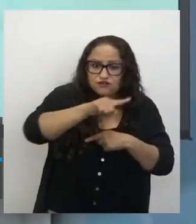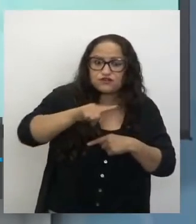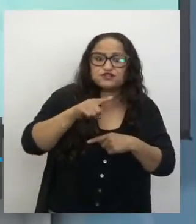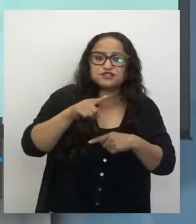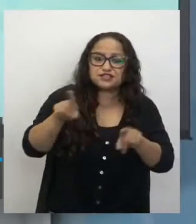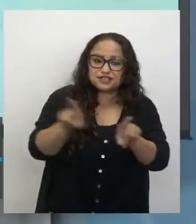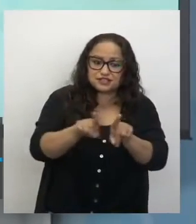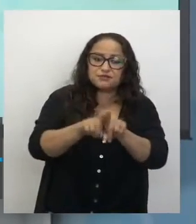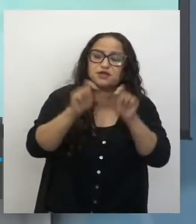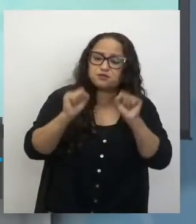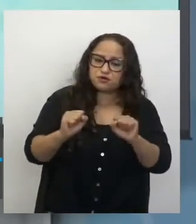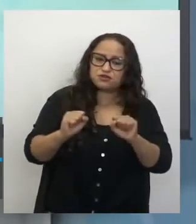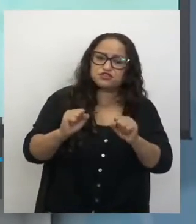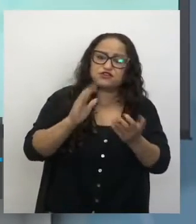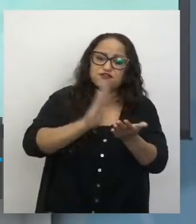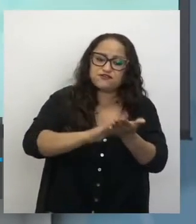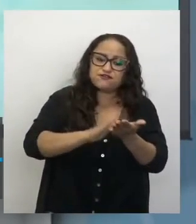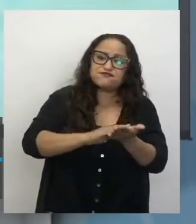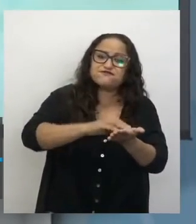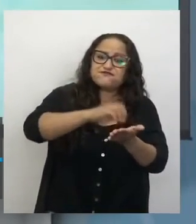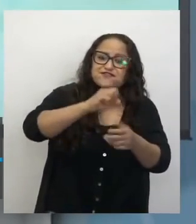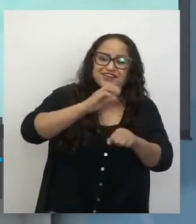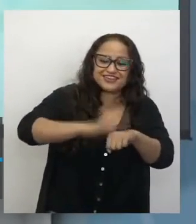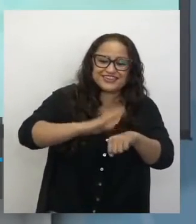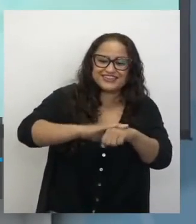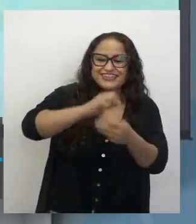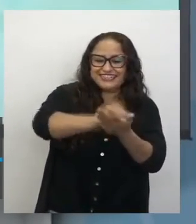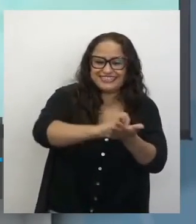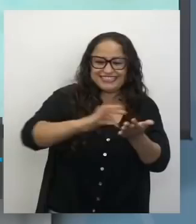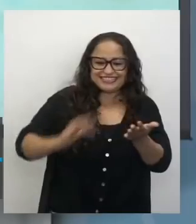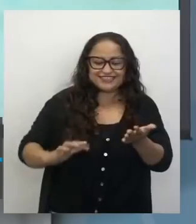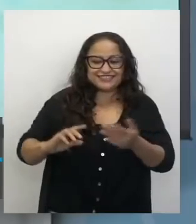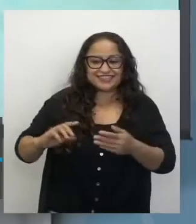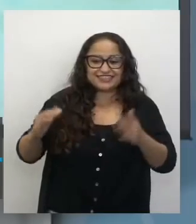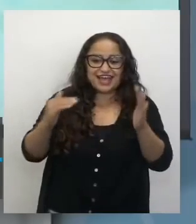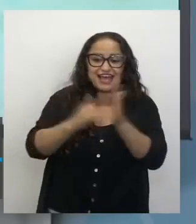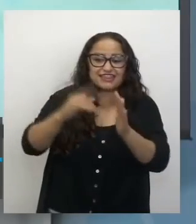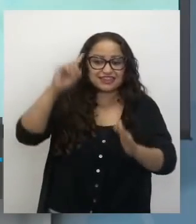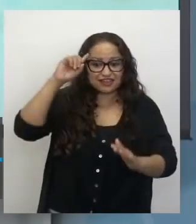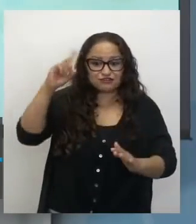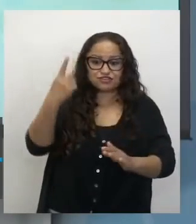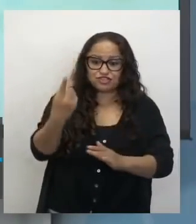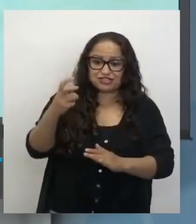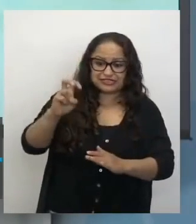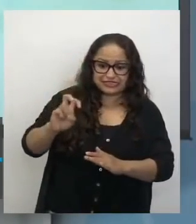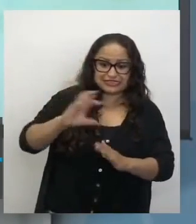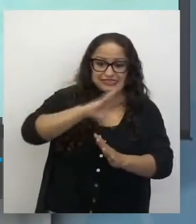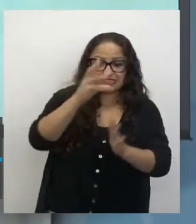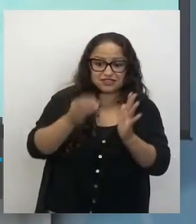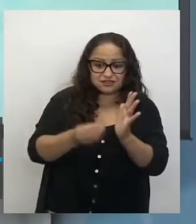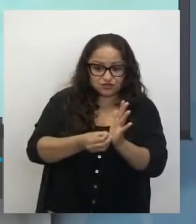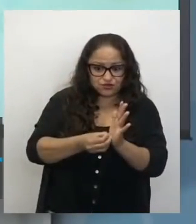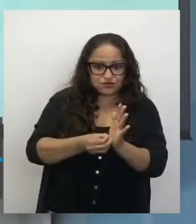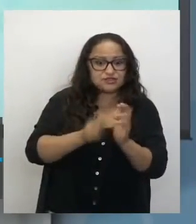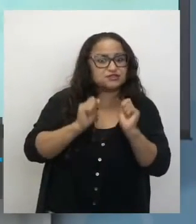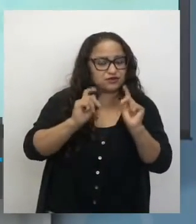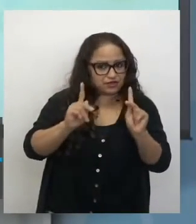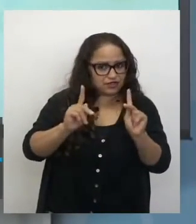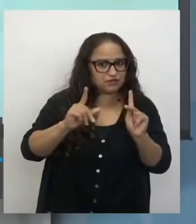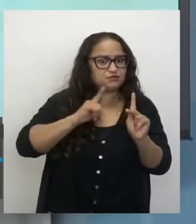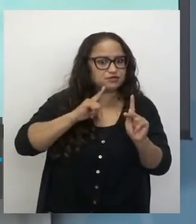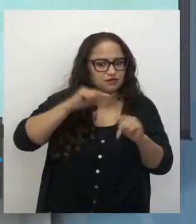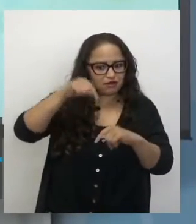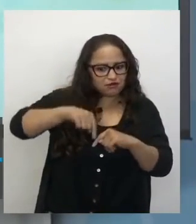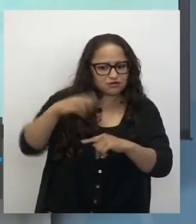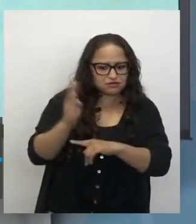discutir. Faça sua tarefinha de lá do aplicativo. Vocês têm até o dia 15 para terminar essas tarefas, todas, tá bom? Para contar ainda esse bimestre.